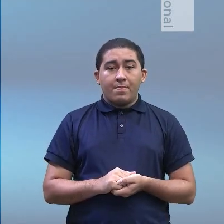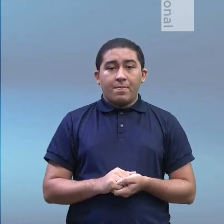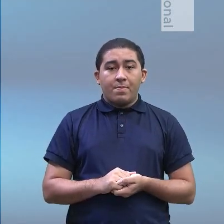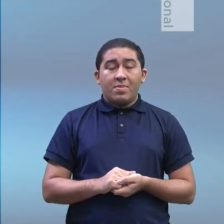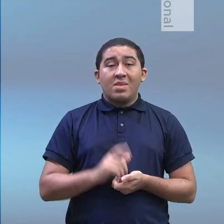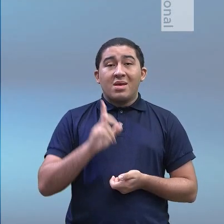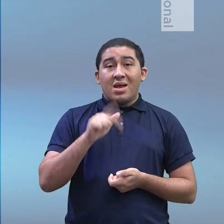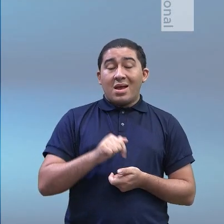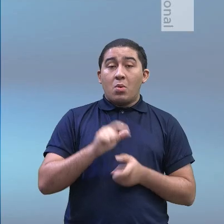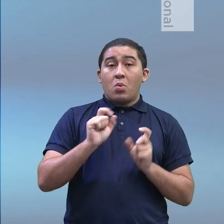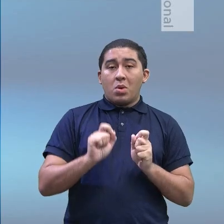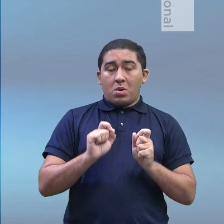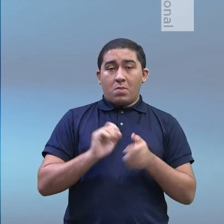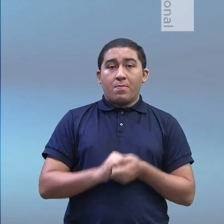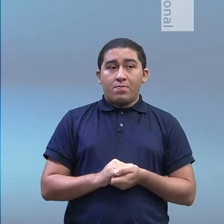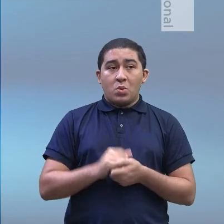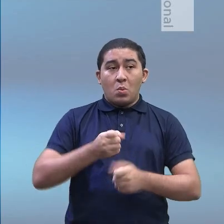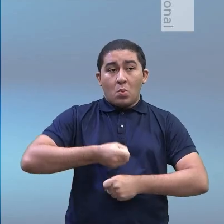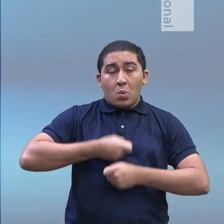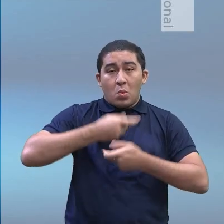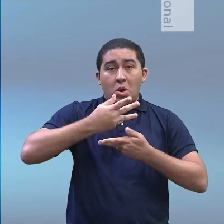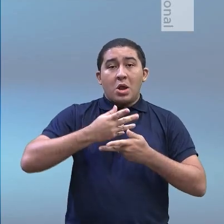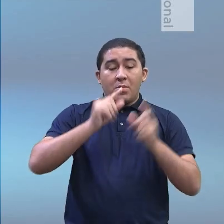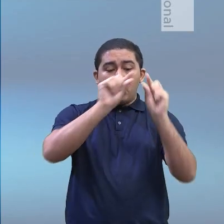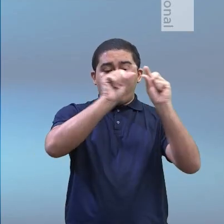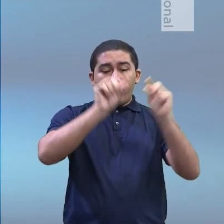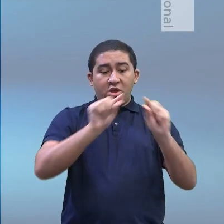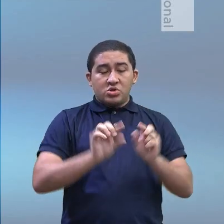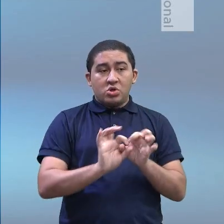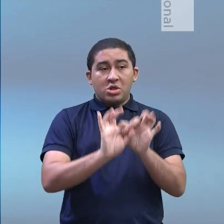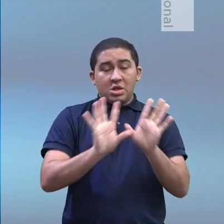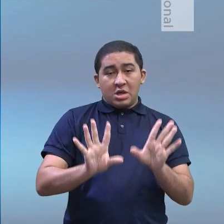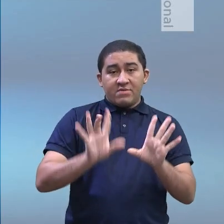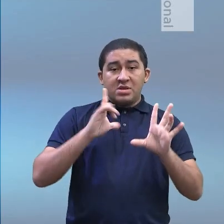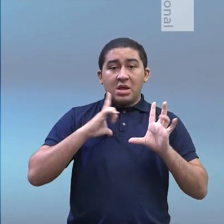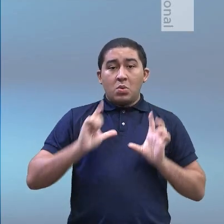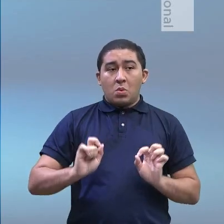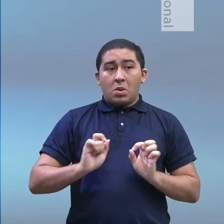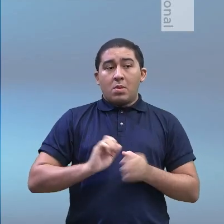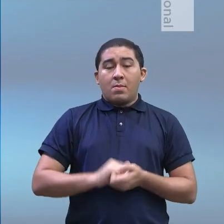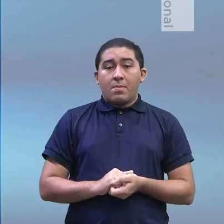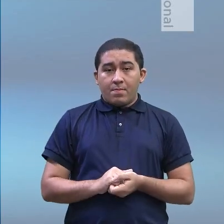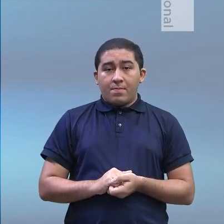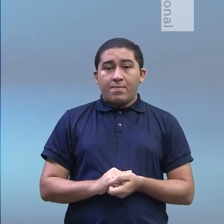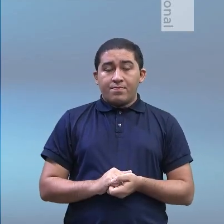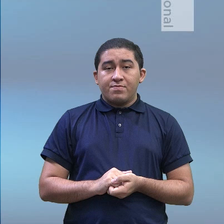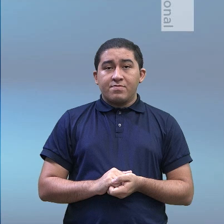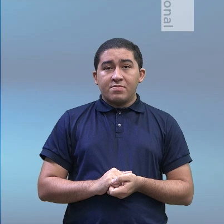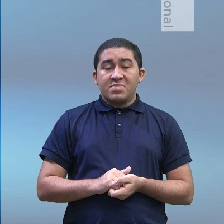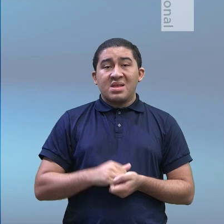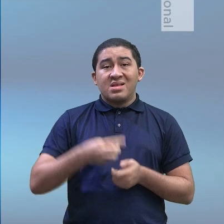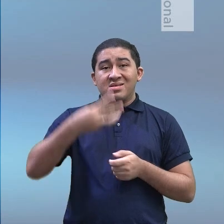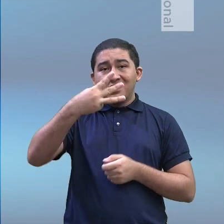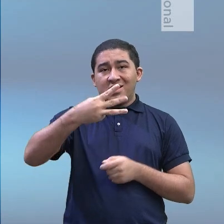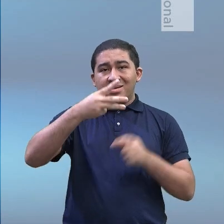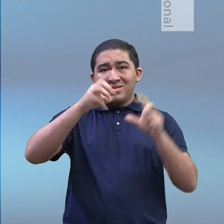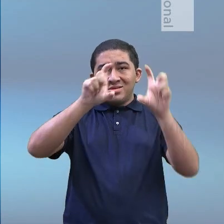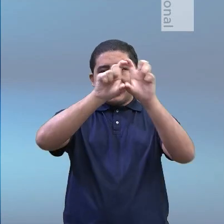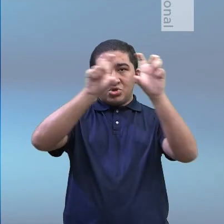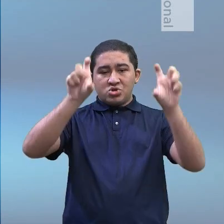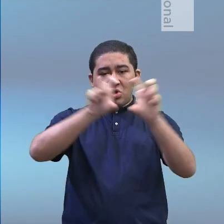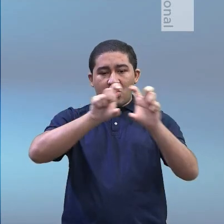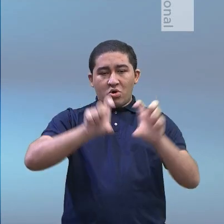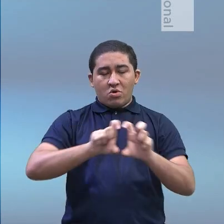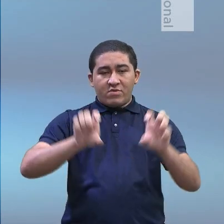livres, como a gente pode observar, não é? Ele é composto aí por 3 estrofes apenas, né? Sem